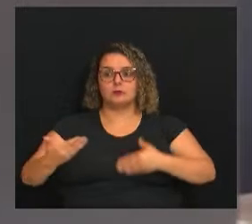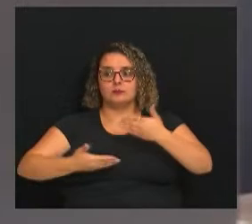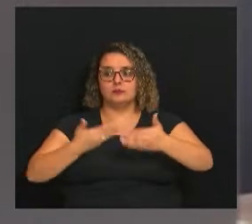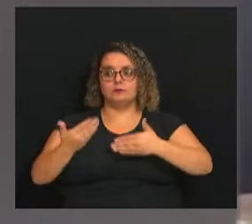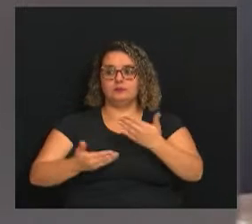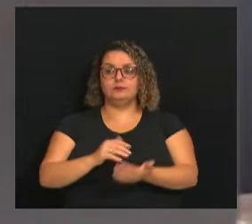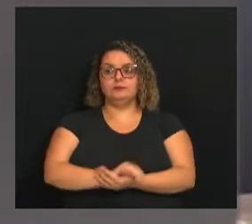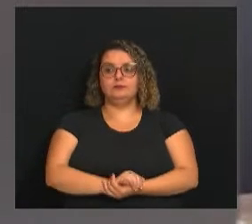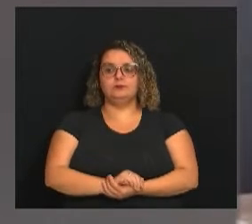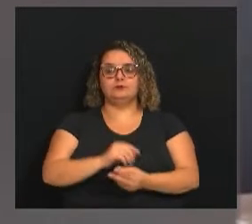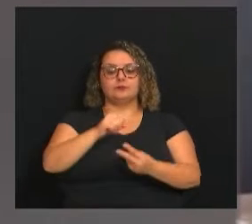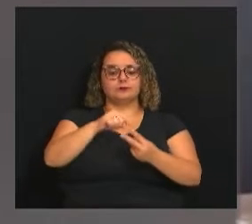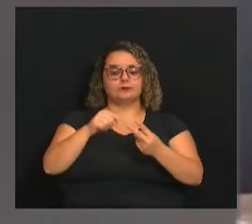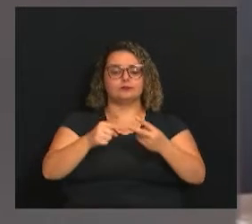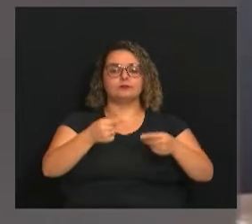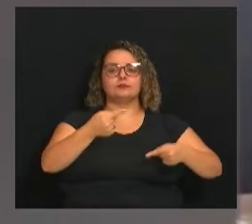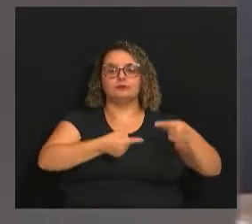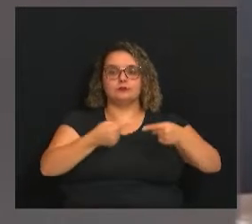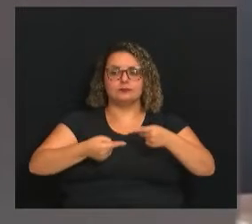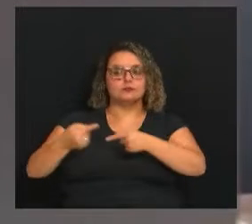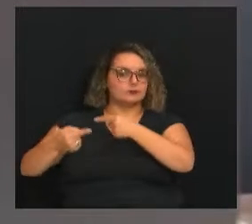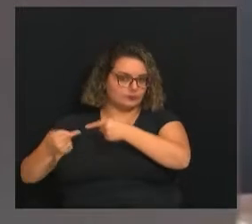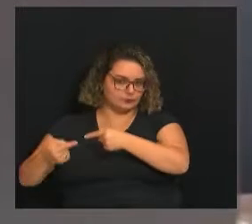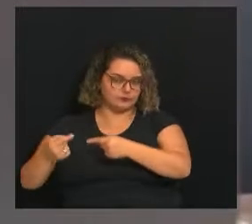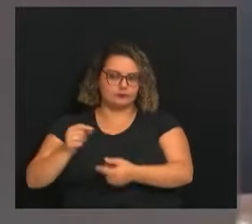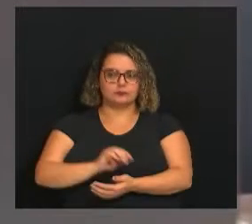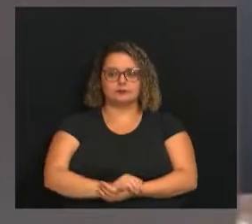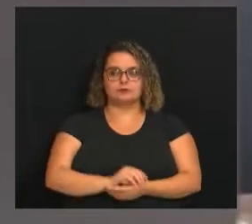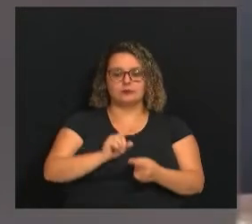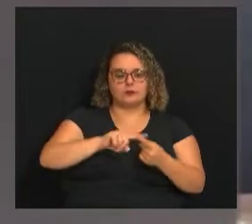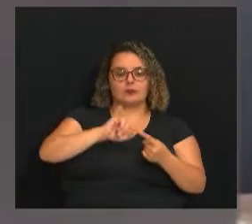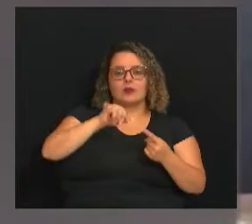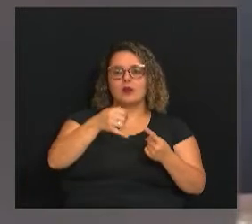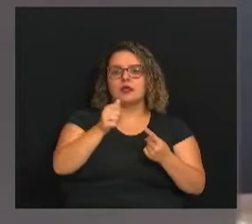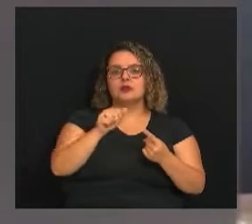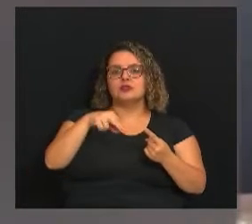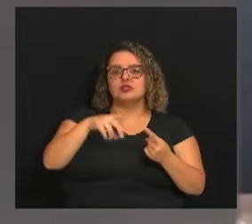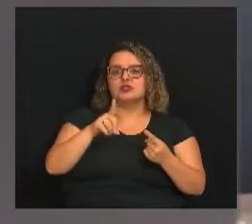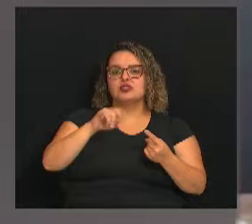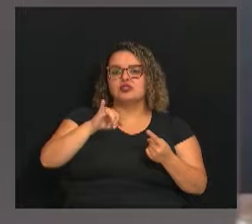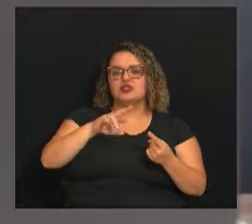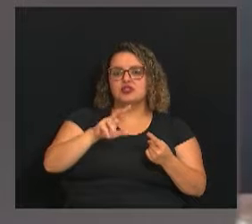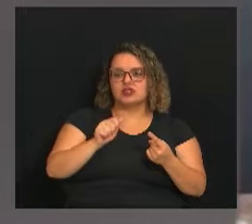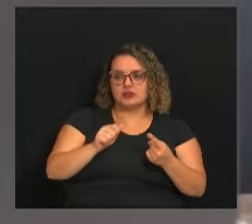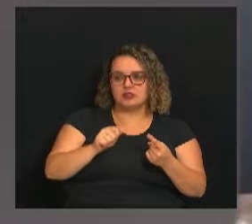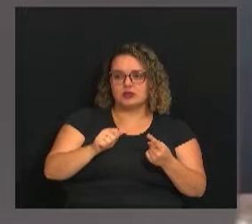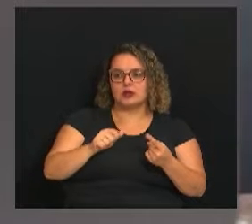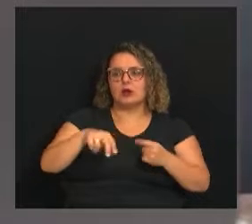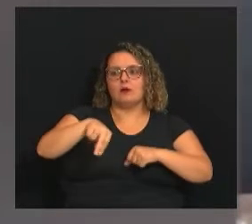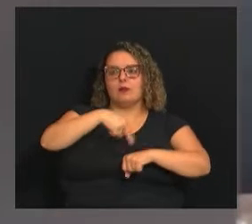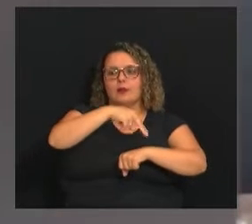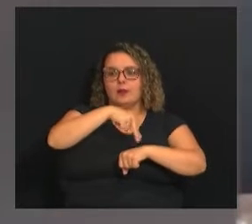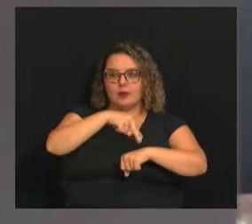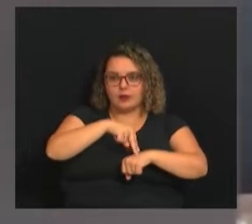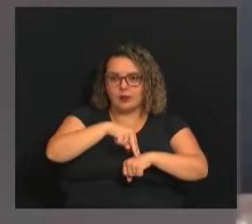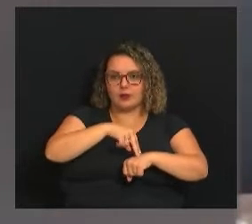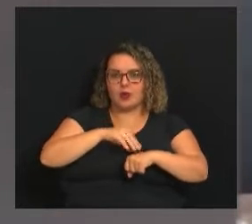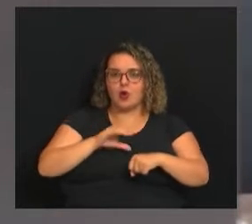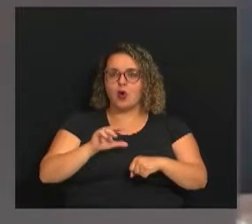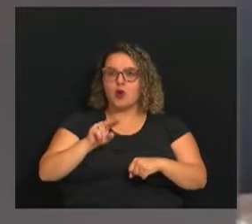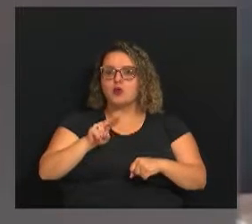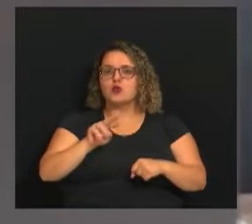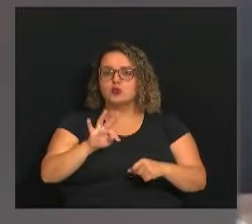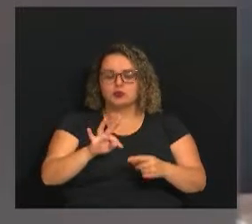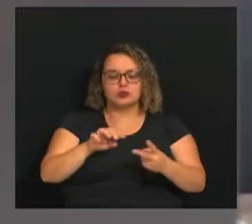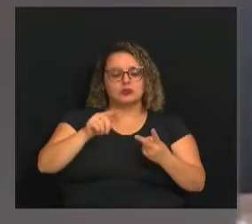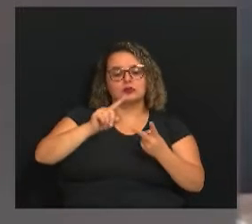2 debatedores convidados, que é a Jandira Uehara, que é da direção nacional da CUT, e também